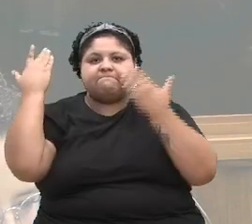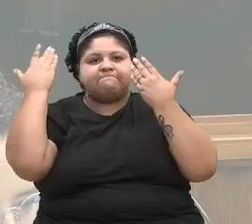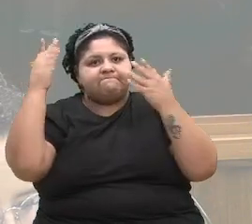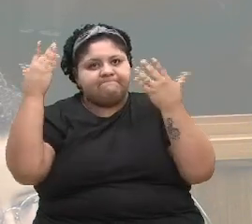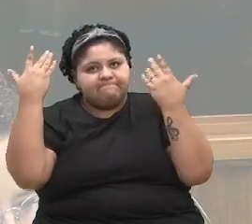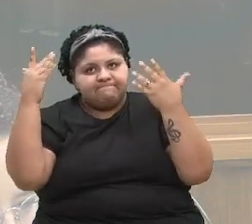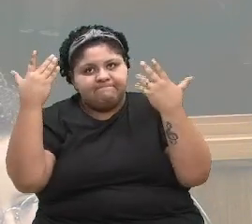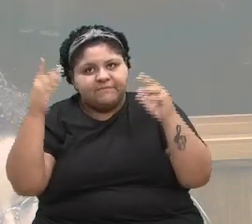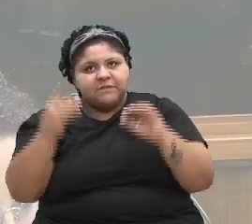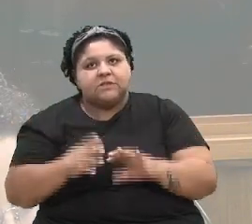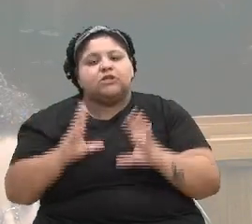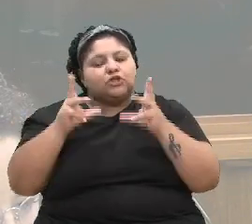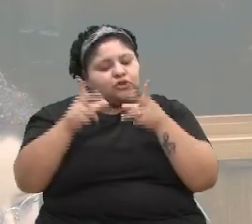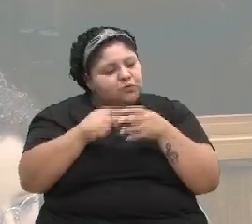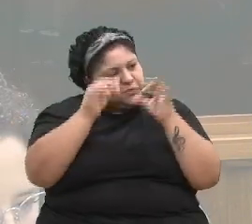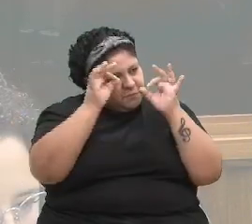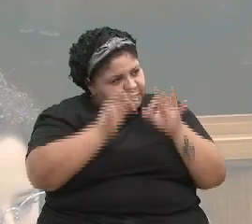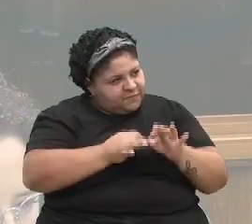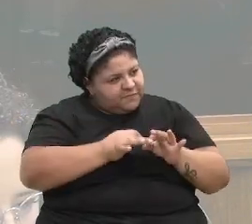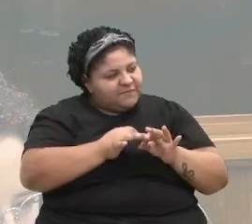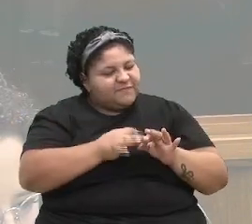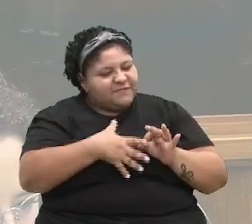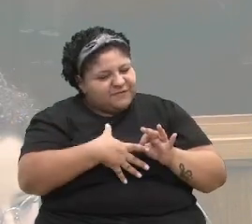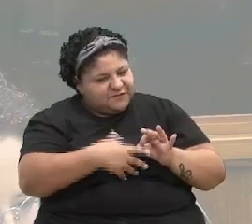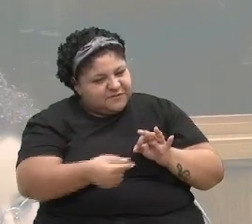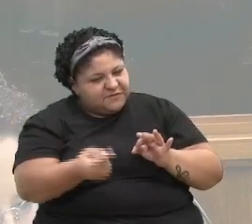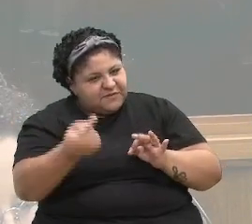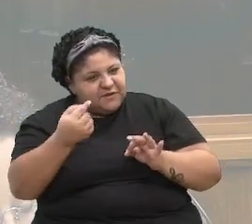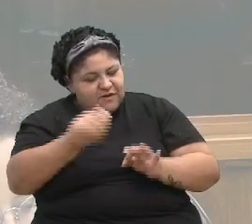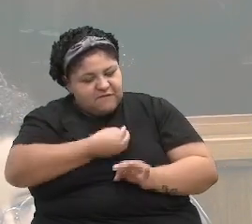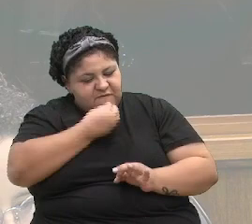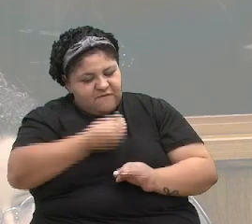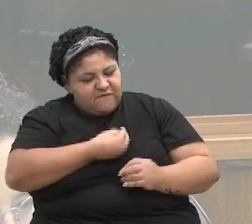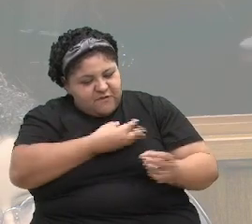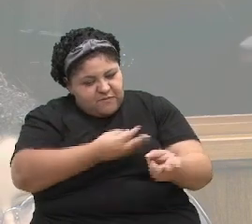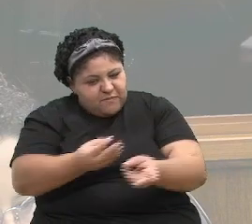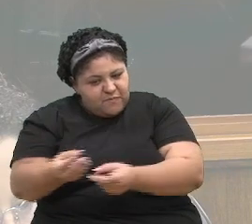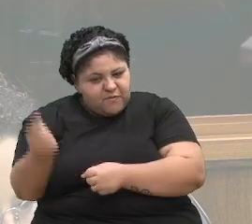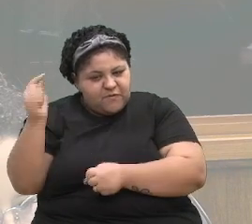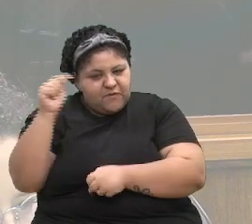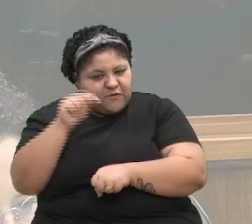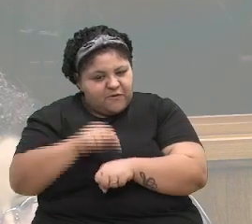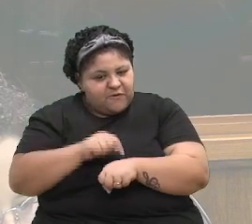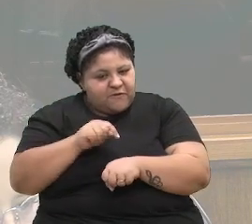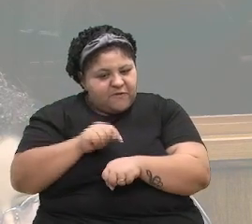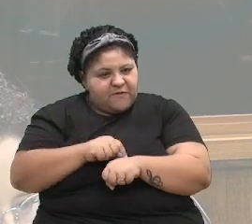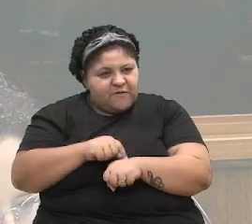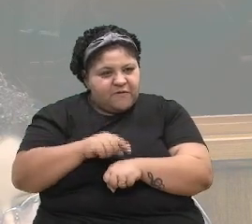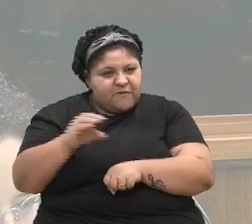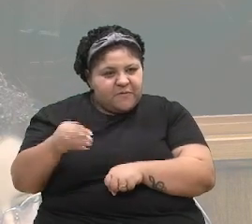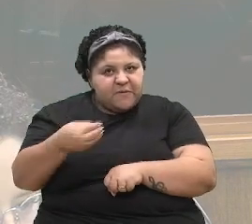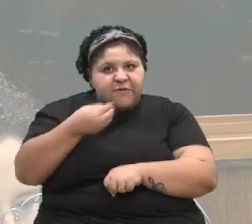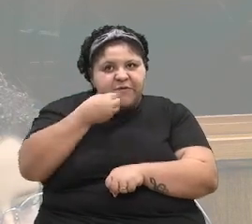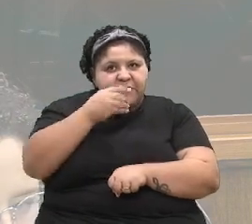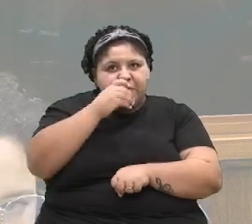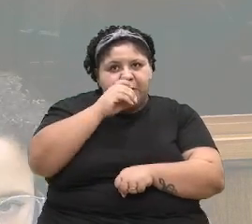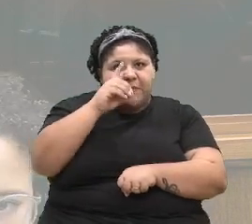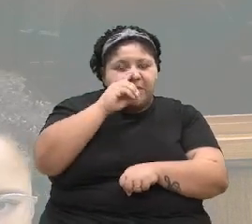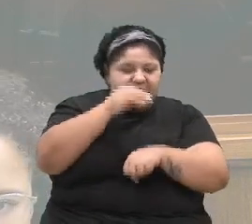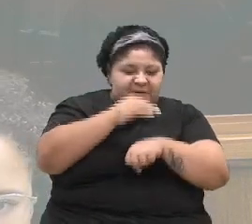Aline, tudo vai dar certo e o Xande vai ver bastante tempo aí para curtir essa mãe e esse pai com tanto carinho. Parabéns.